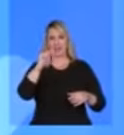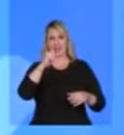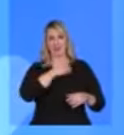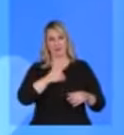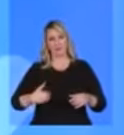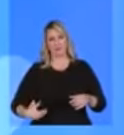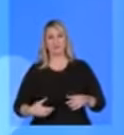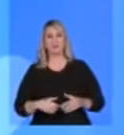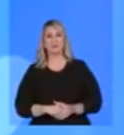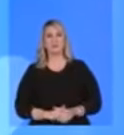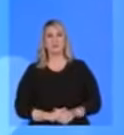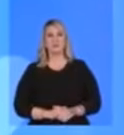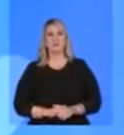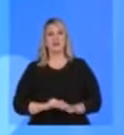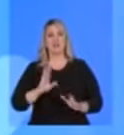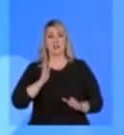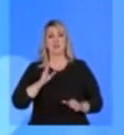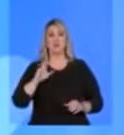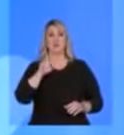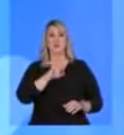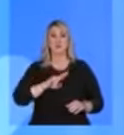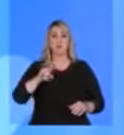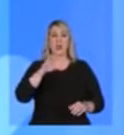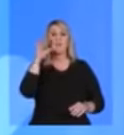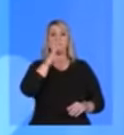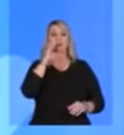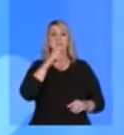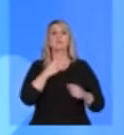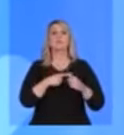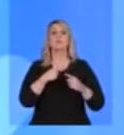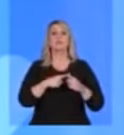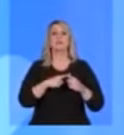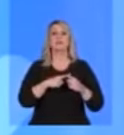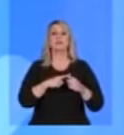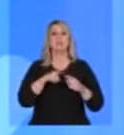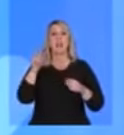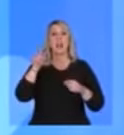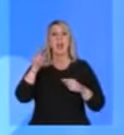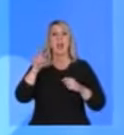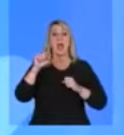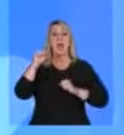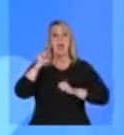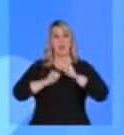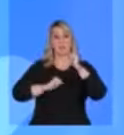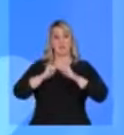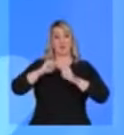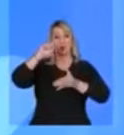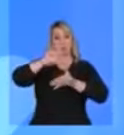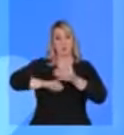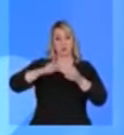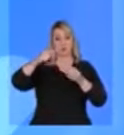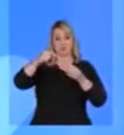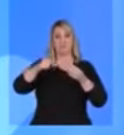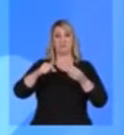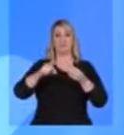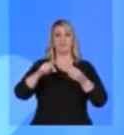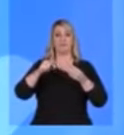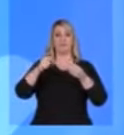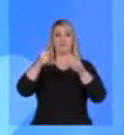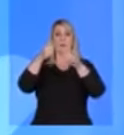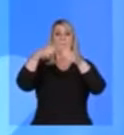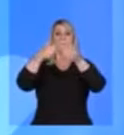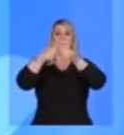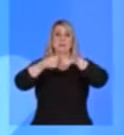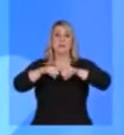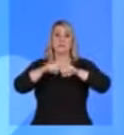PR ilha do governador é um que nós utilizamos a emergência sabe por porque a Empreiteira que foi contratada em licitação ela quebrou e nós